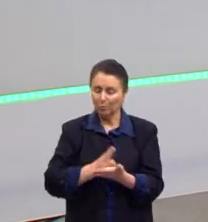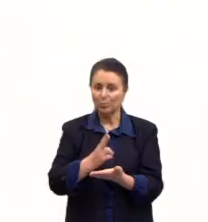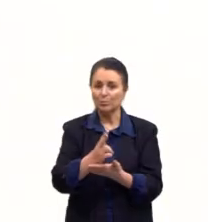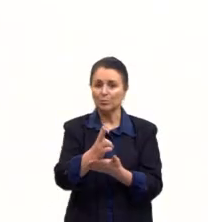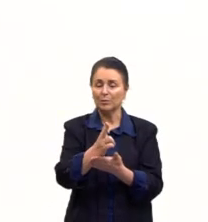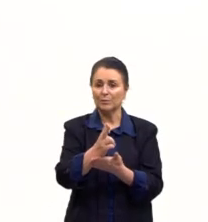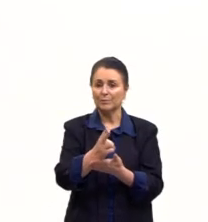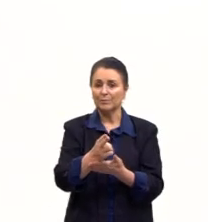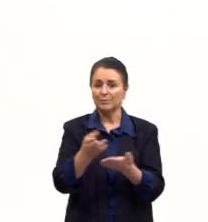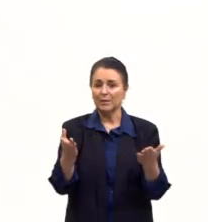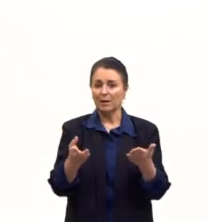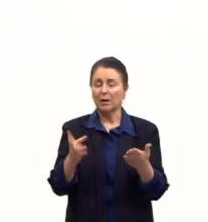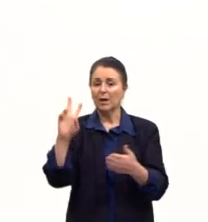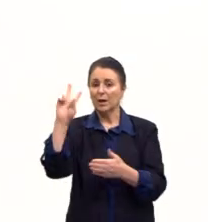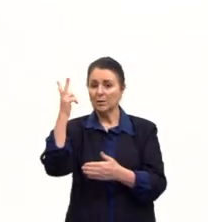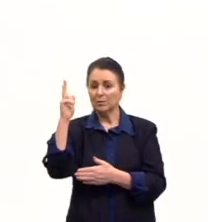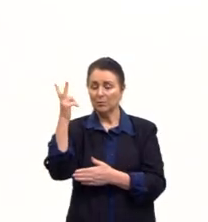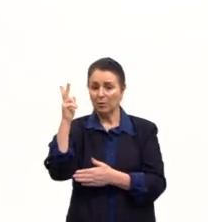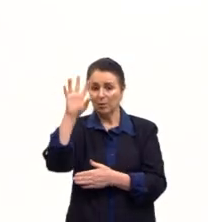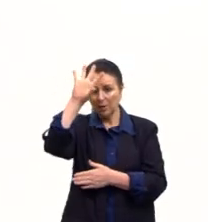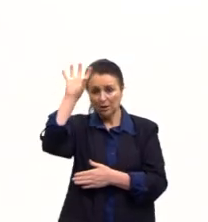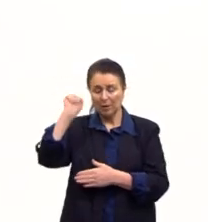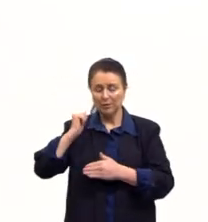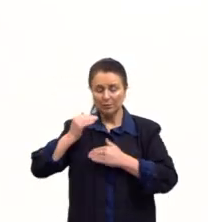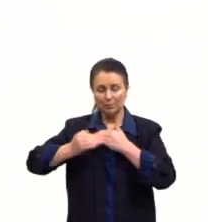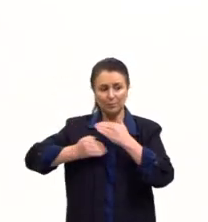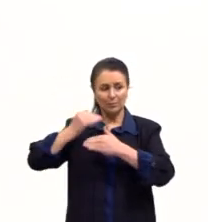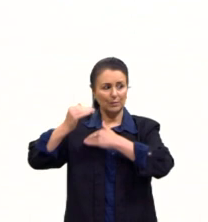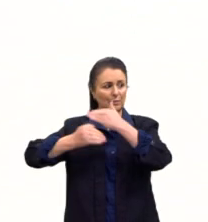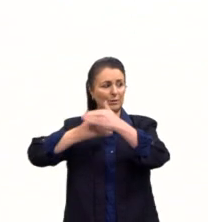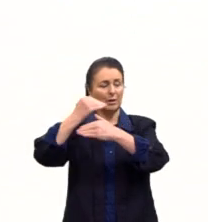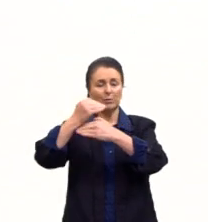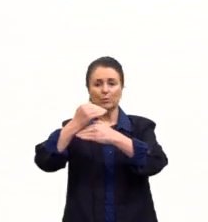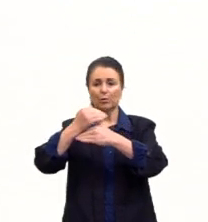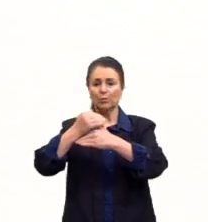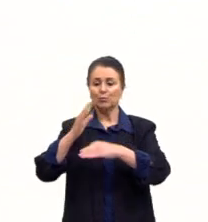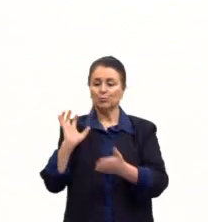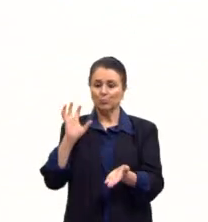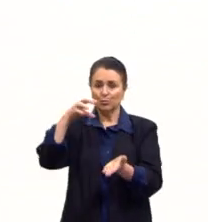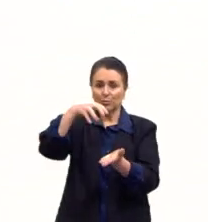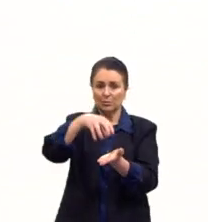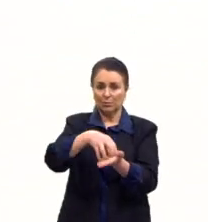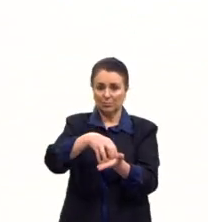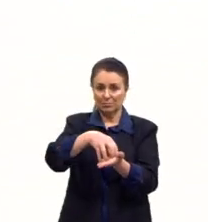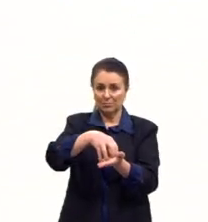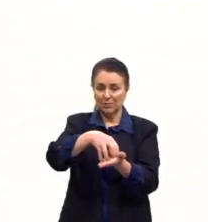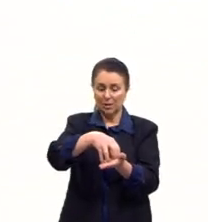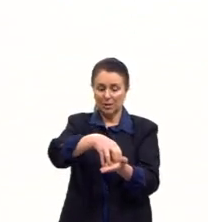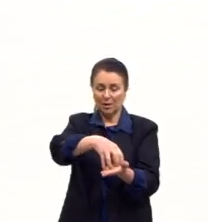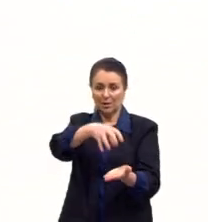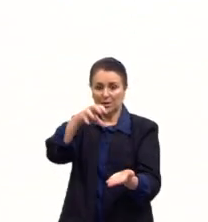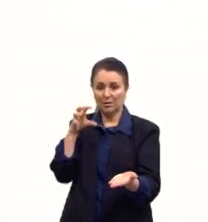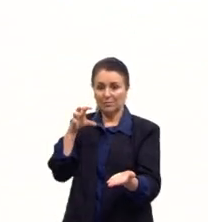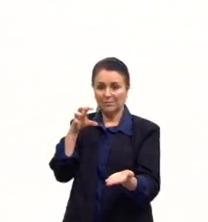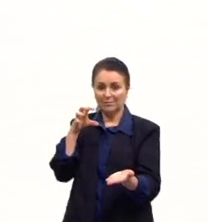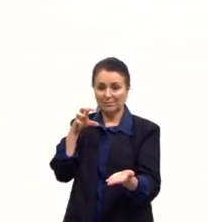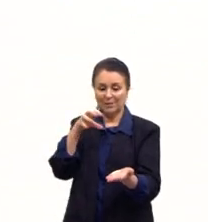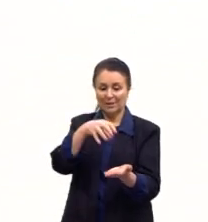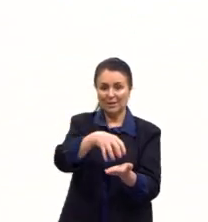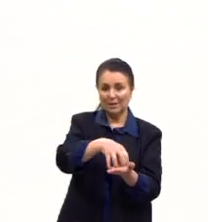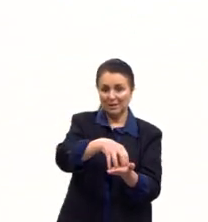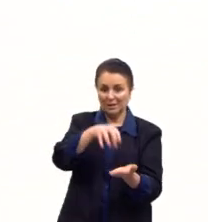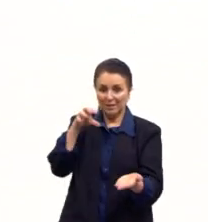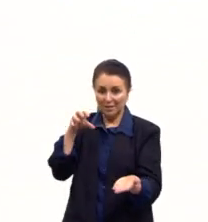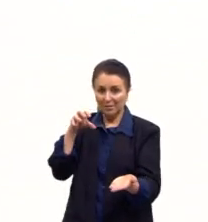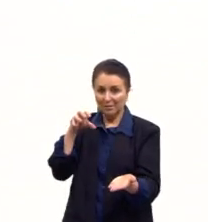entramos nessa história da África né sobre esse processo de colonização e descolonização principalmente a descolonização